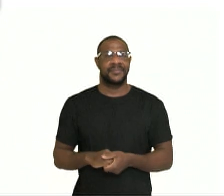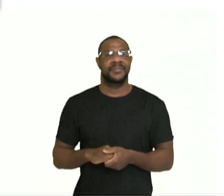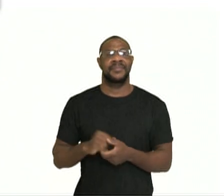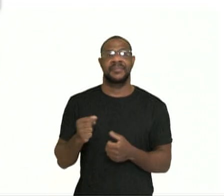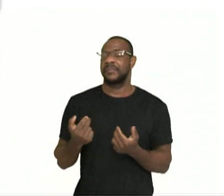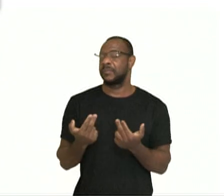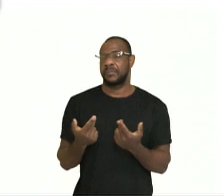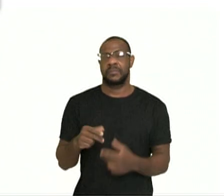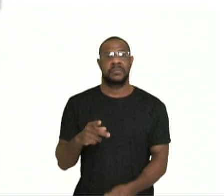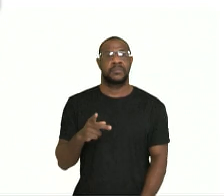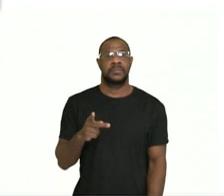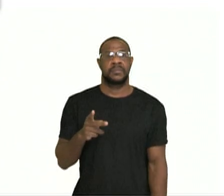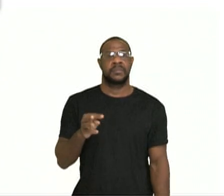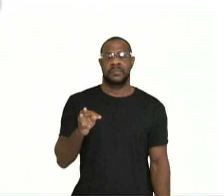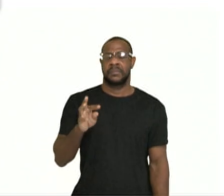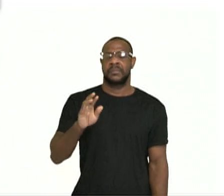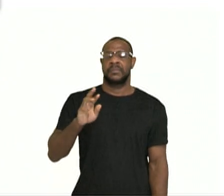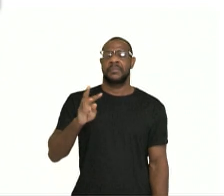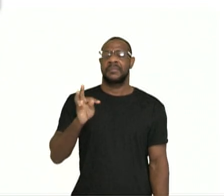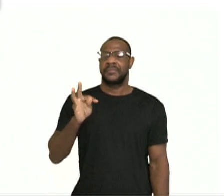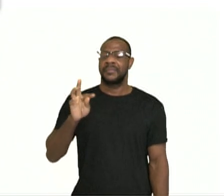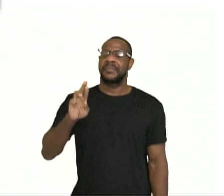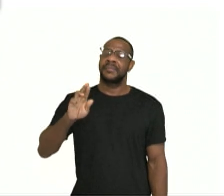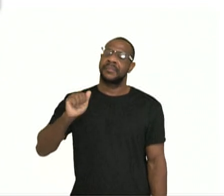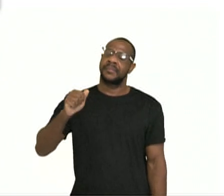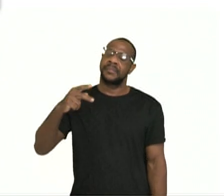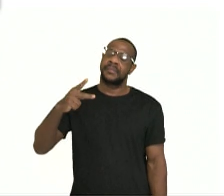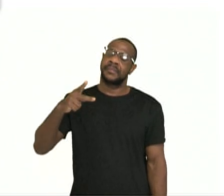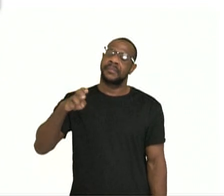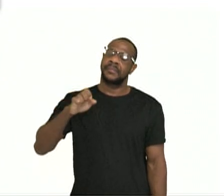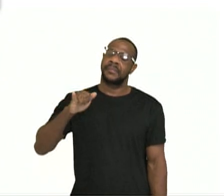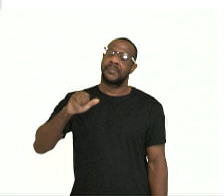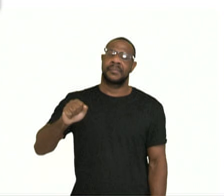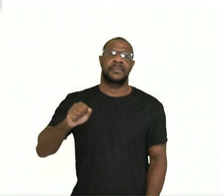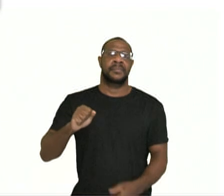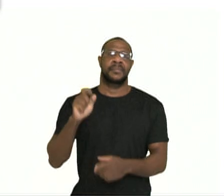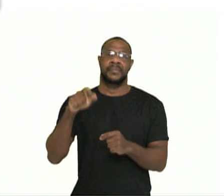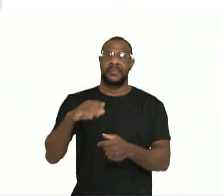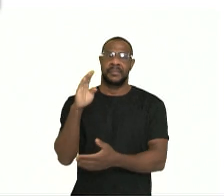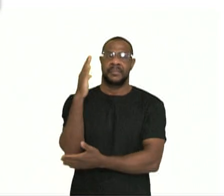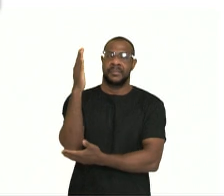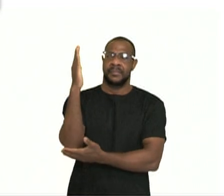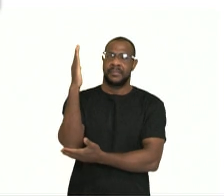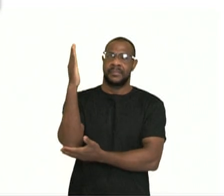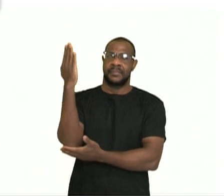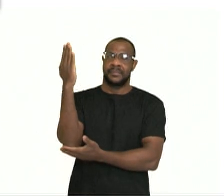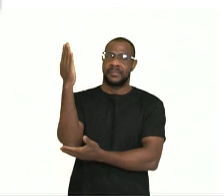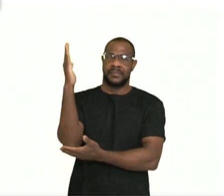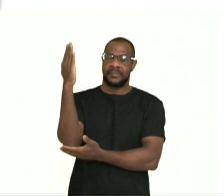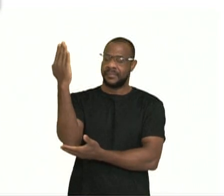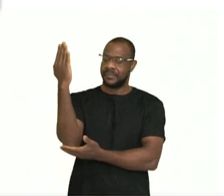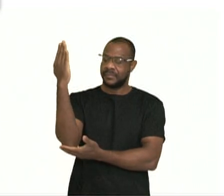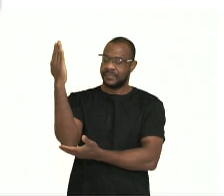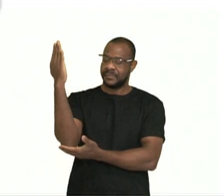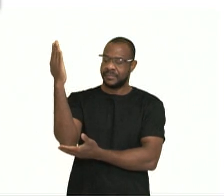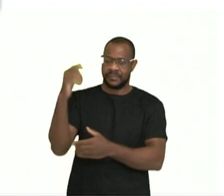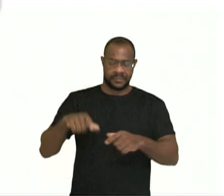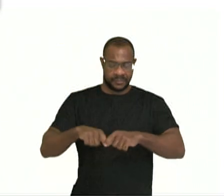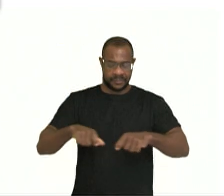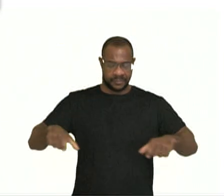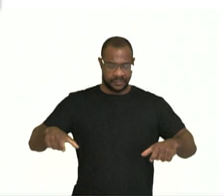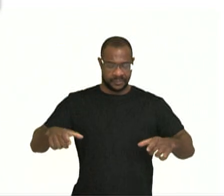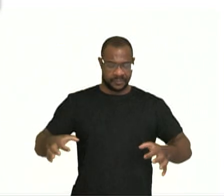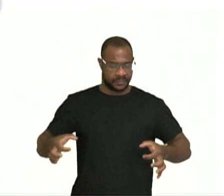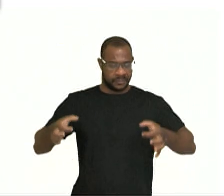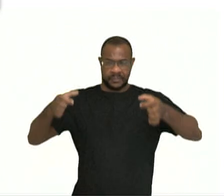trapézium, pequena tábua. Consiste em uma barra de madeira ou metal ligado a duas cordas, né? E um aparelho